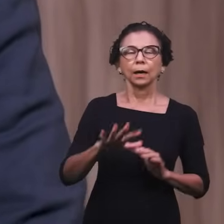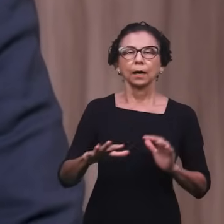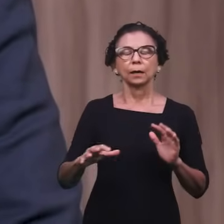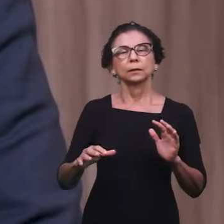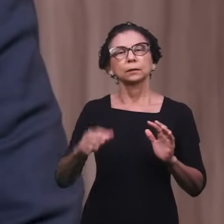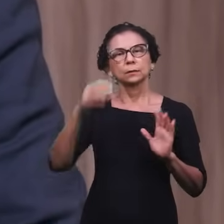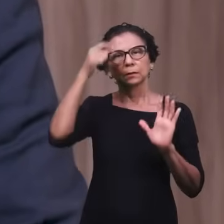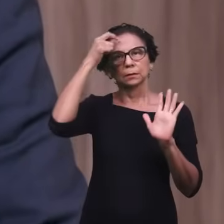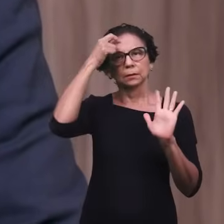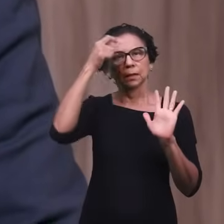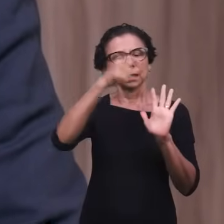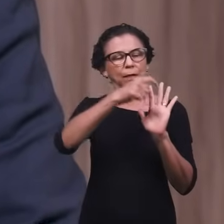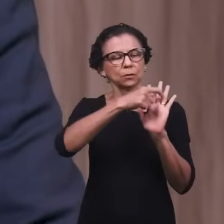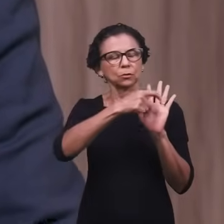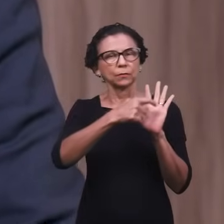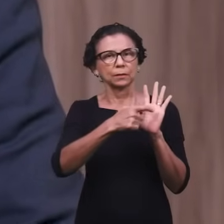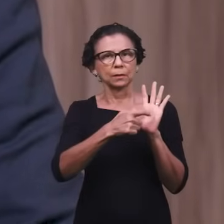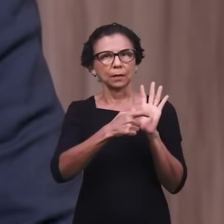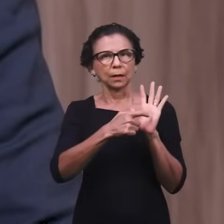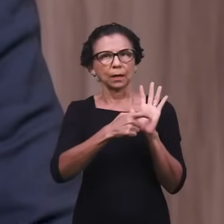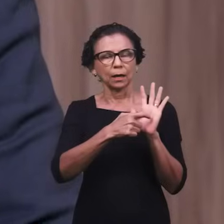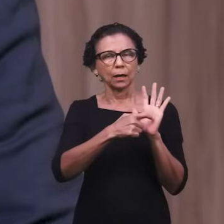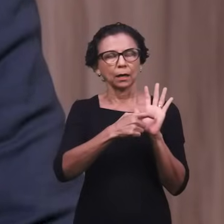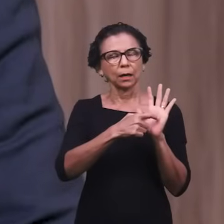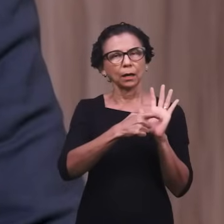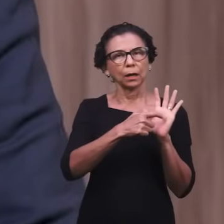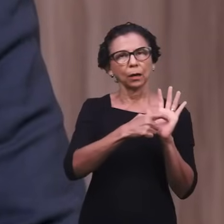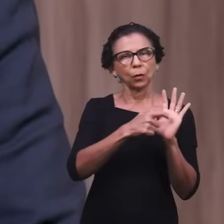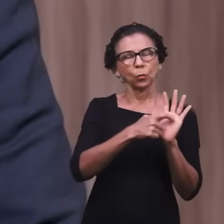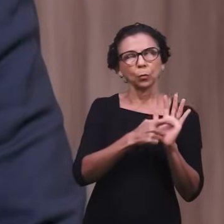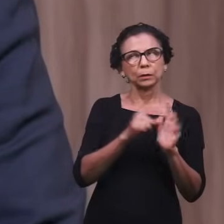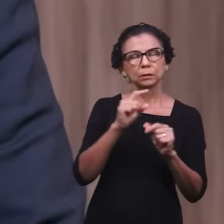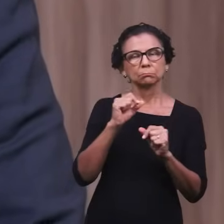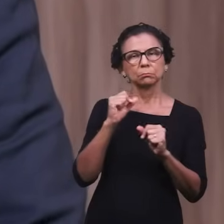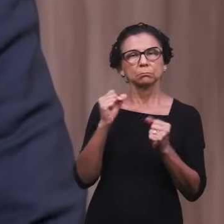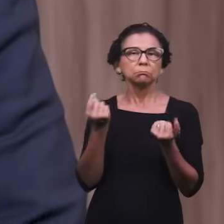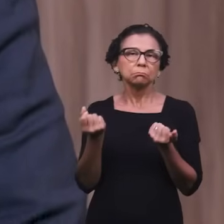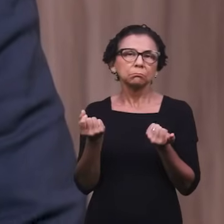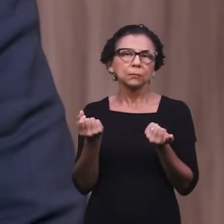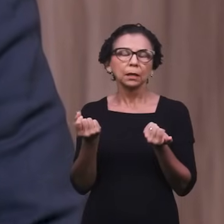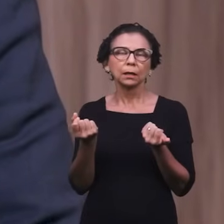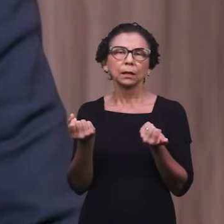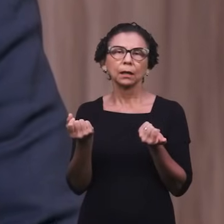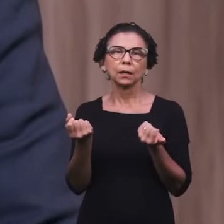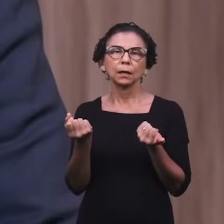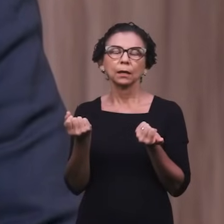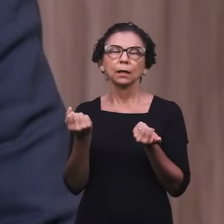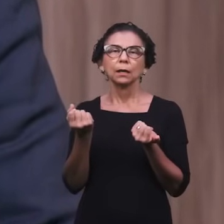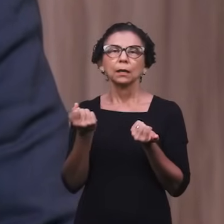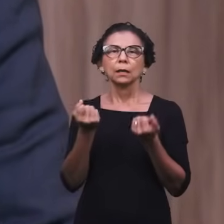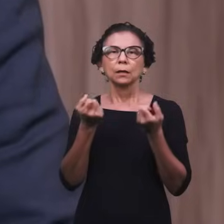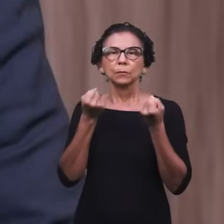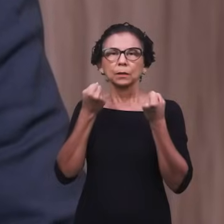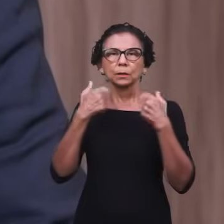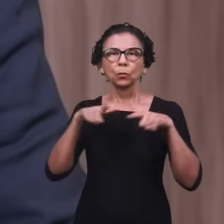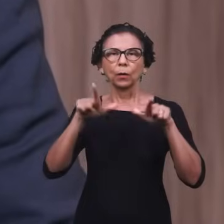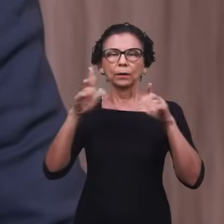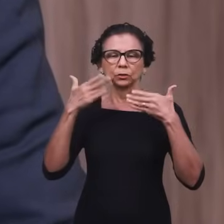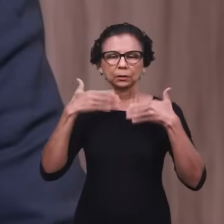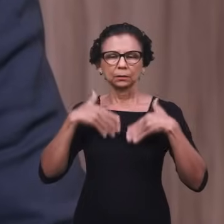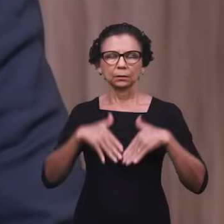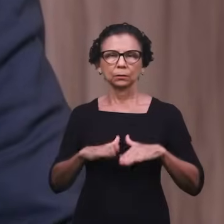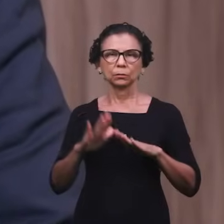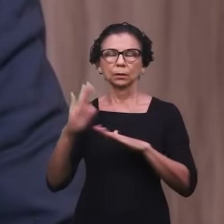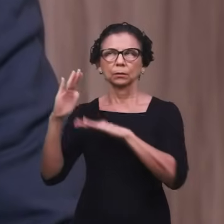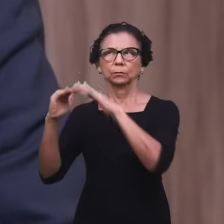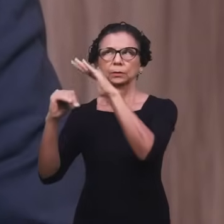gente denomina de processamento de linguagem natural. Certo. Por muito tempo se desejou